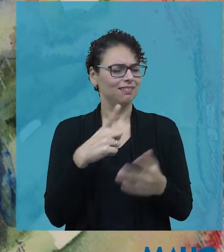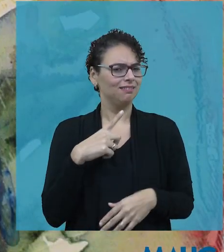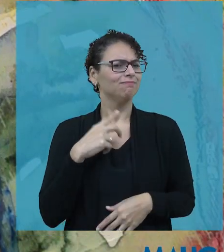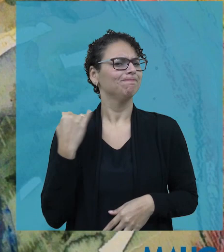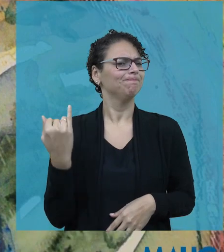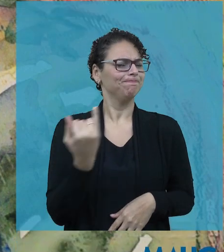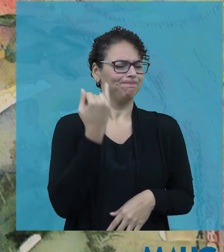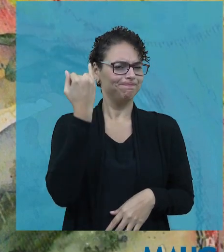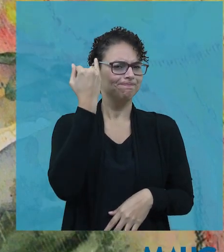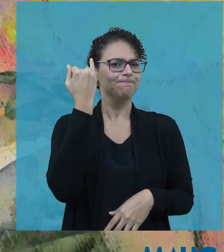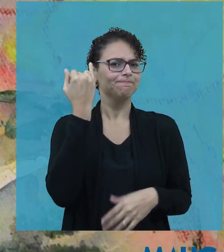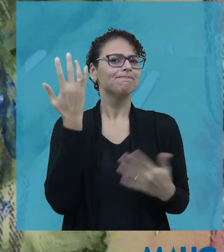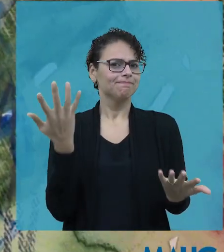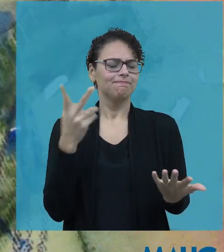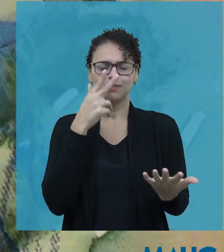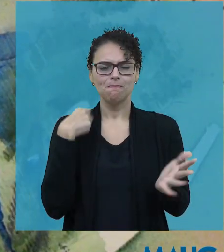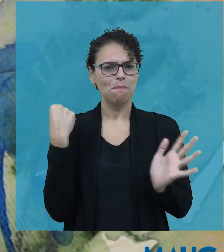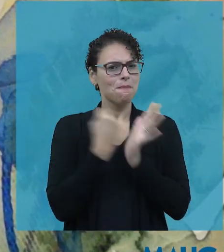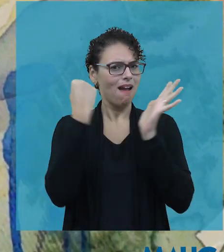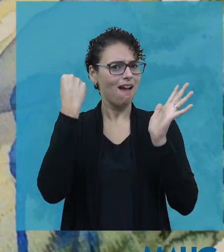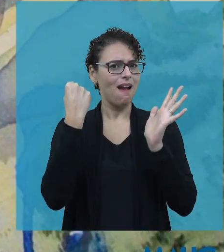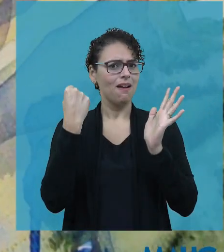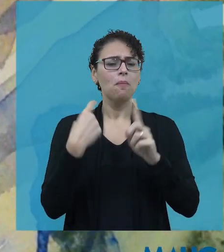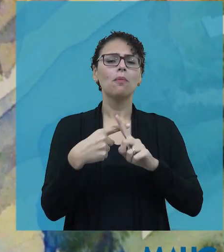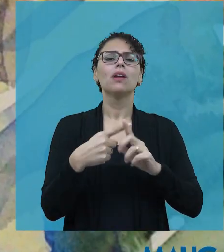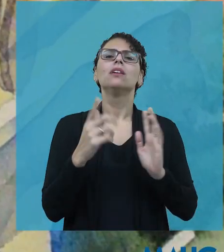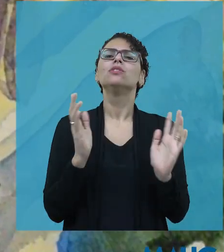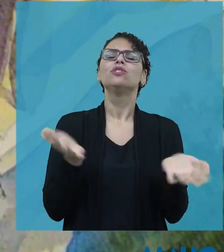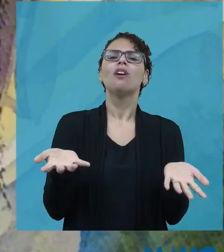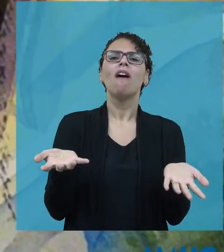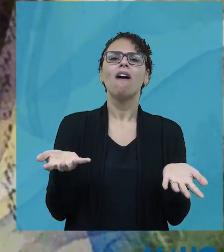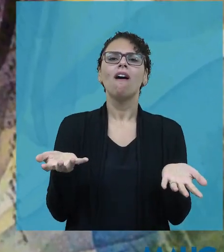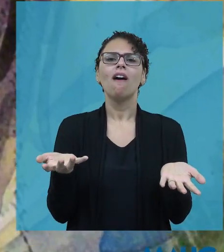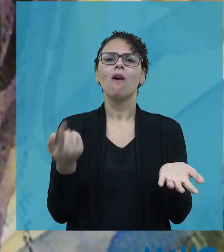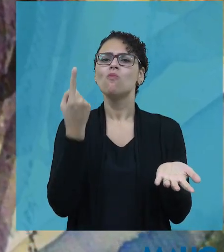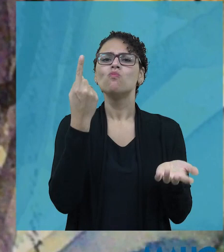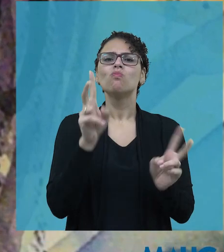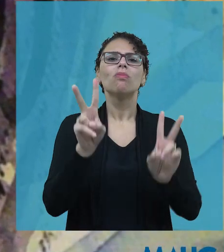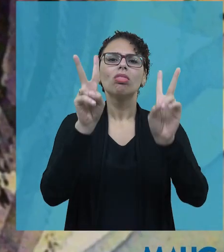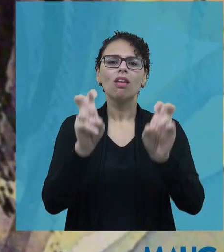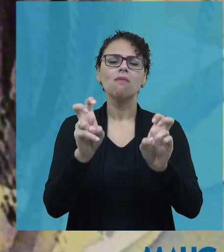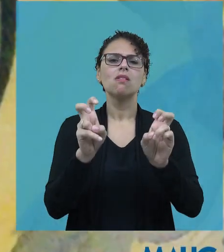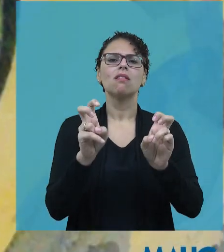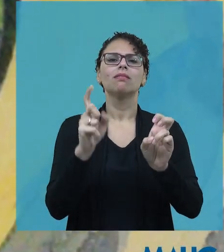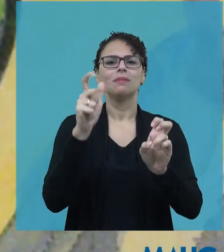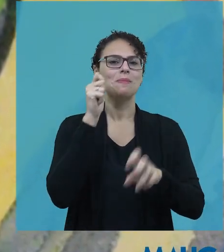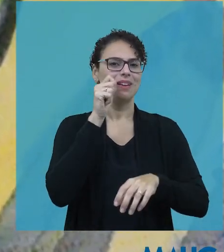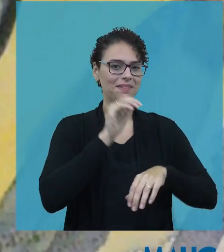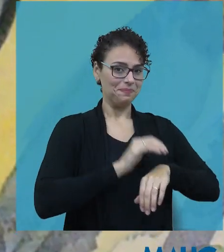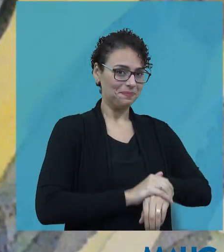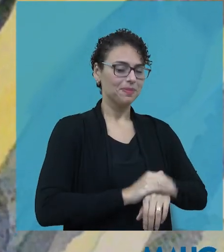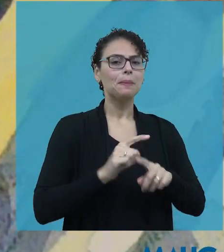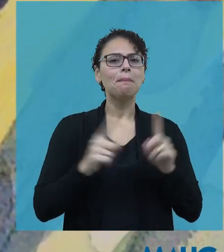é muito significativo. É icônico, né? Até porque a gente está expondo uma